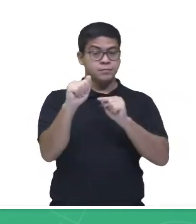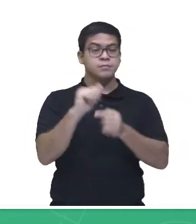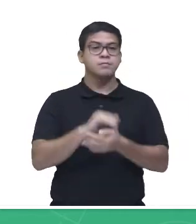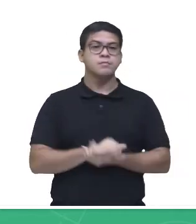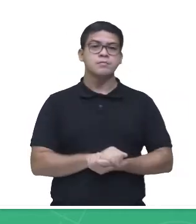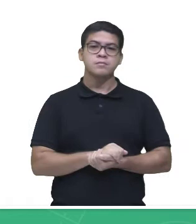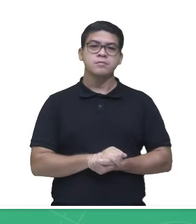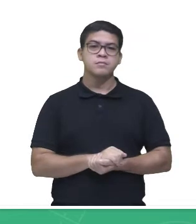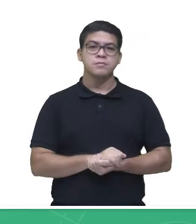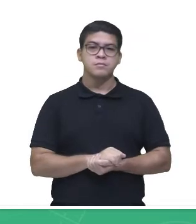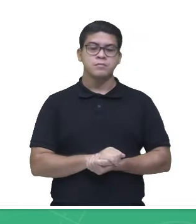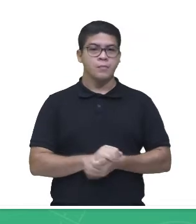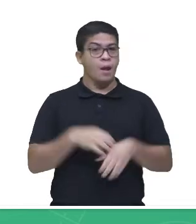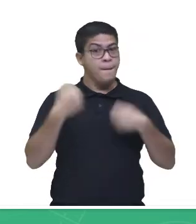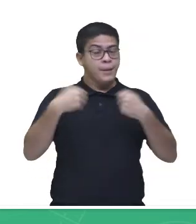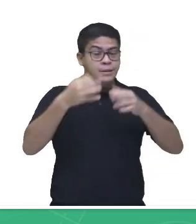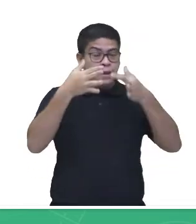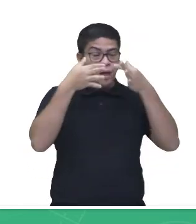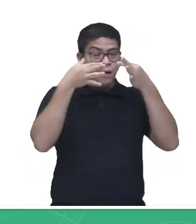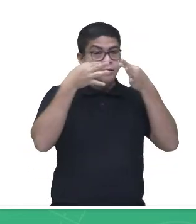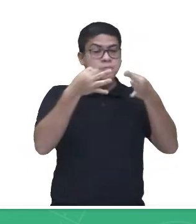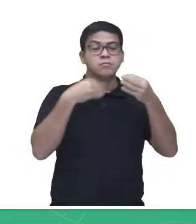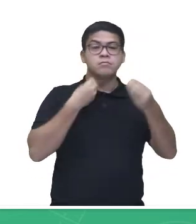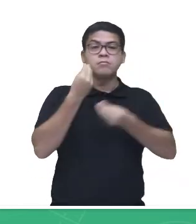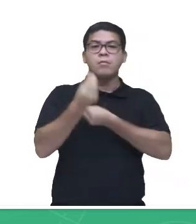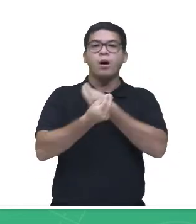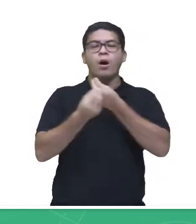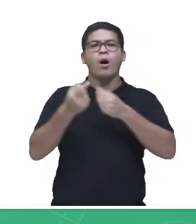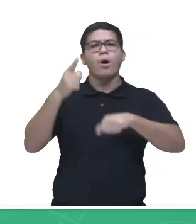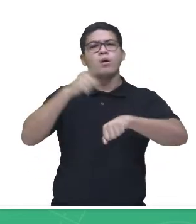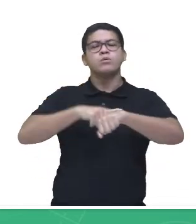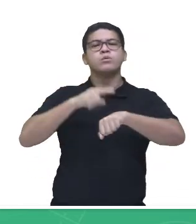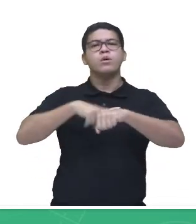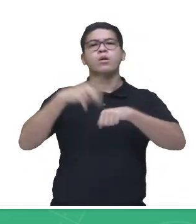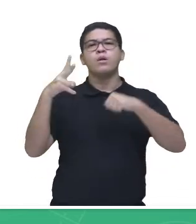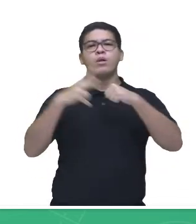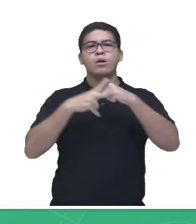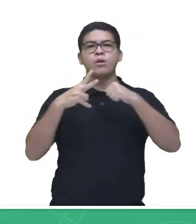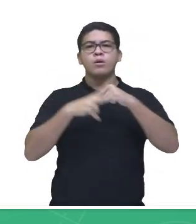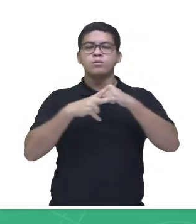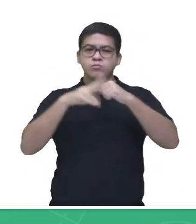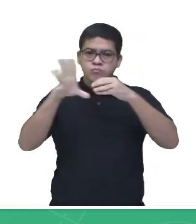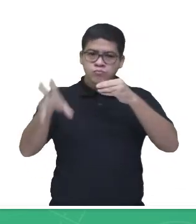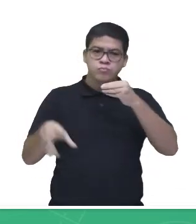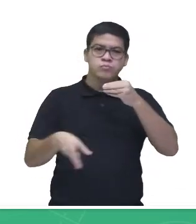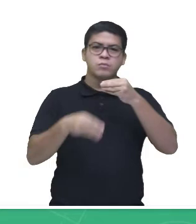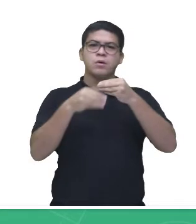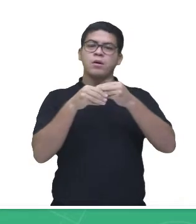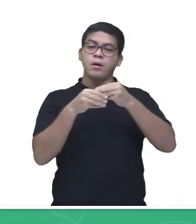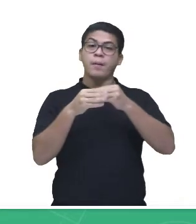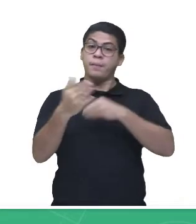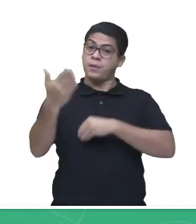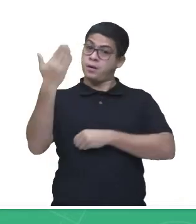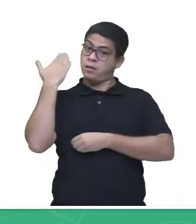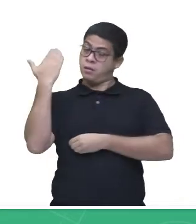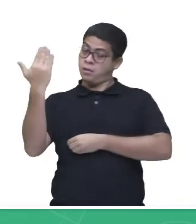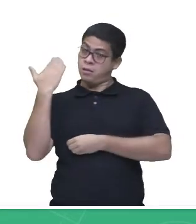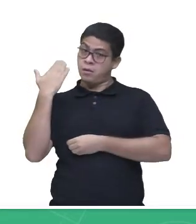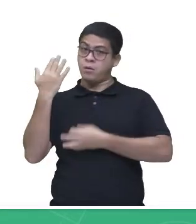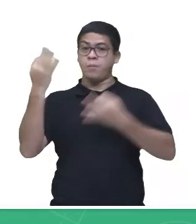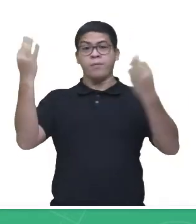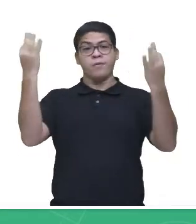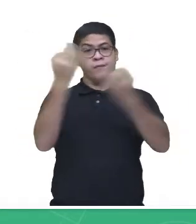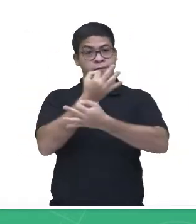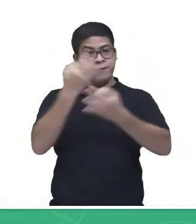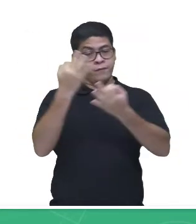gostaria que vocês atentassem. É isso aí que faz o tempo verbal ser composto, pretérito perfeito composto.